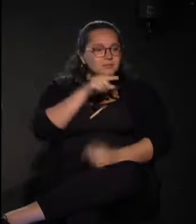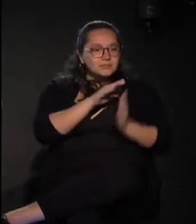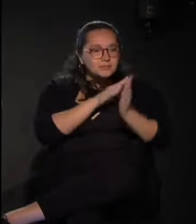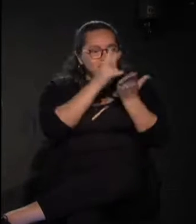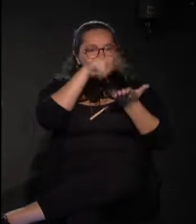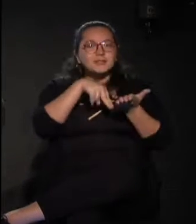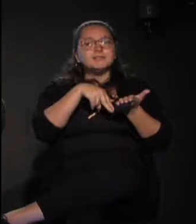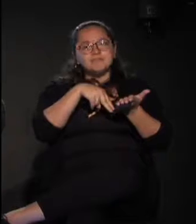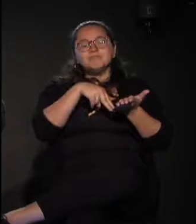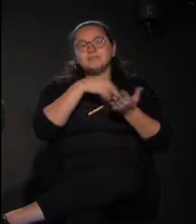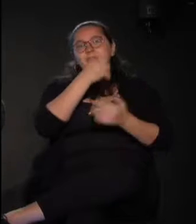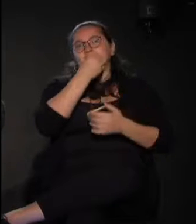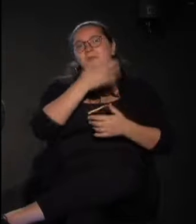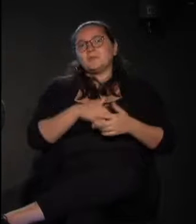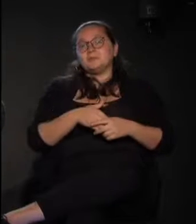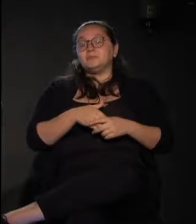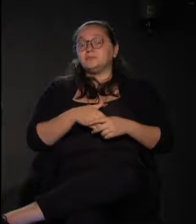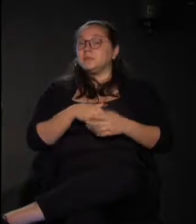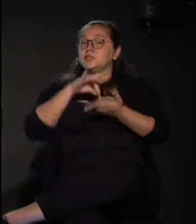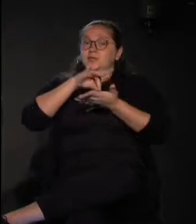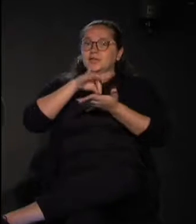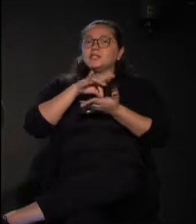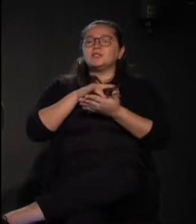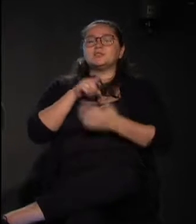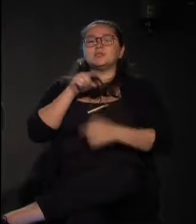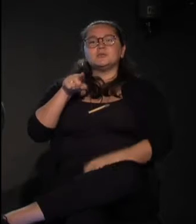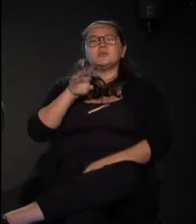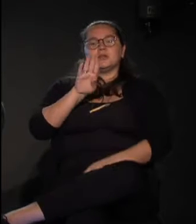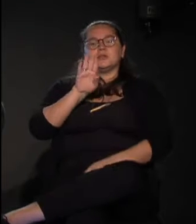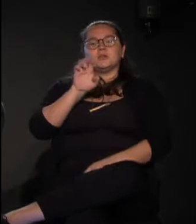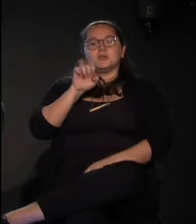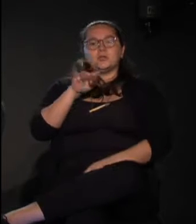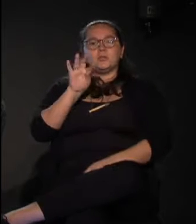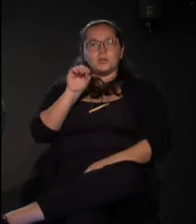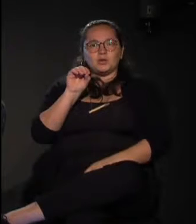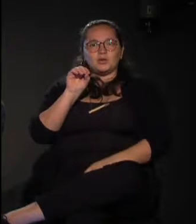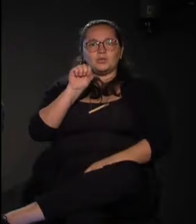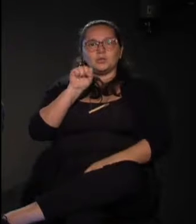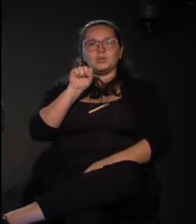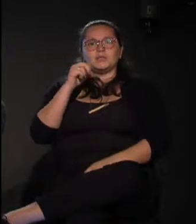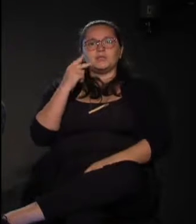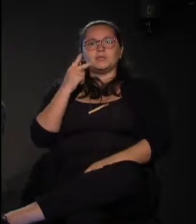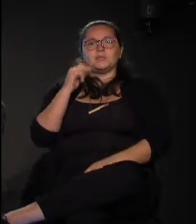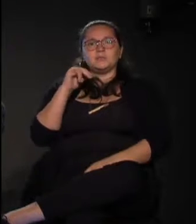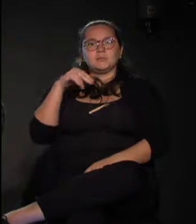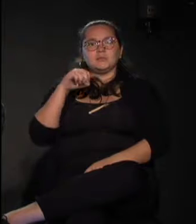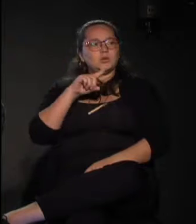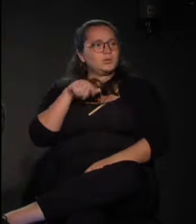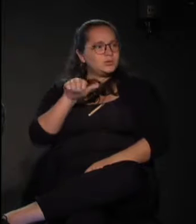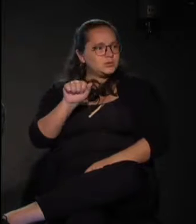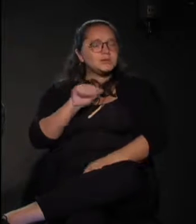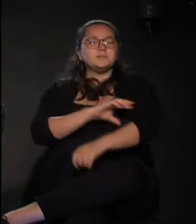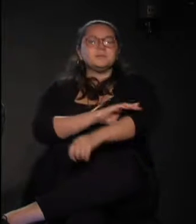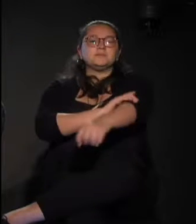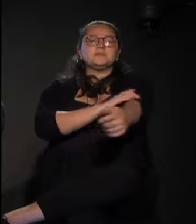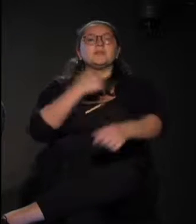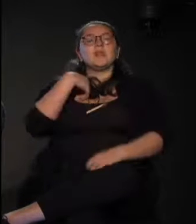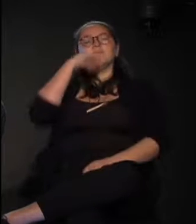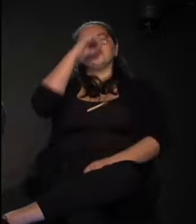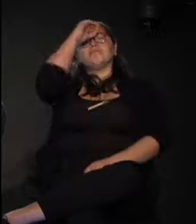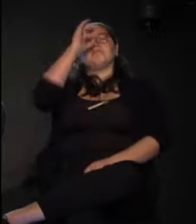é eu realmente o batatais por causa do pedro espinoza bom é do mais antigo de uma santa ignorância e